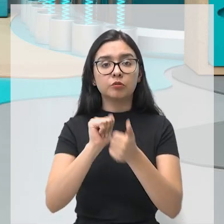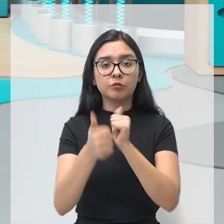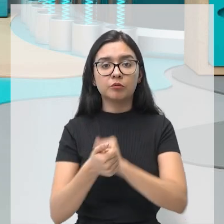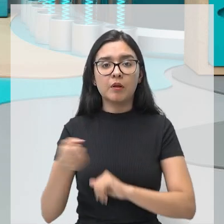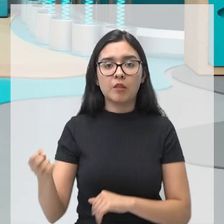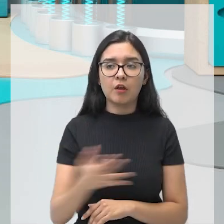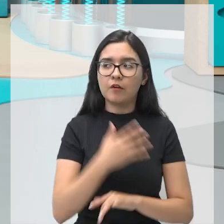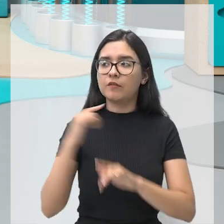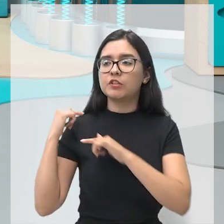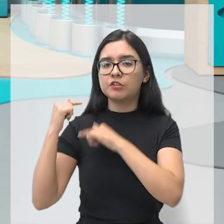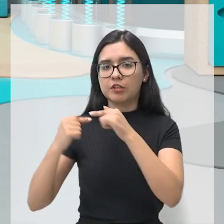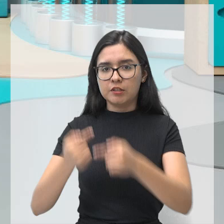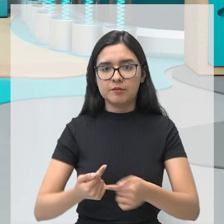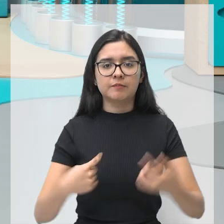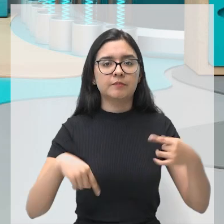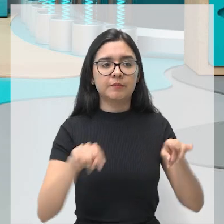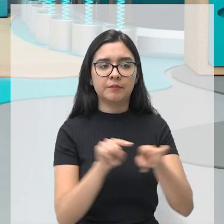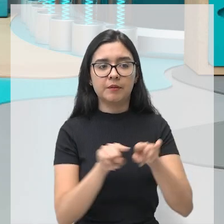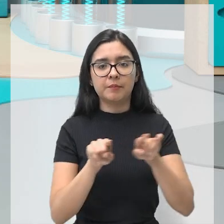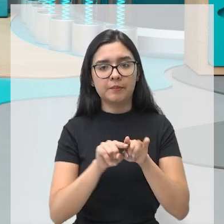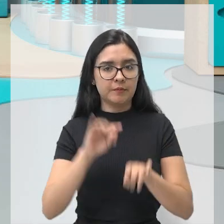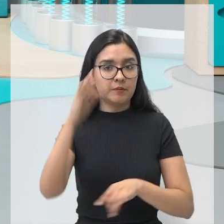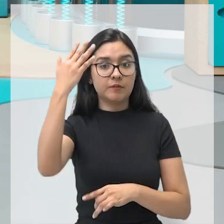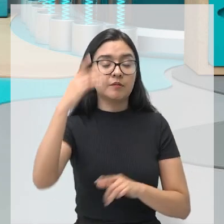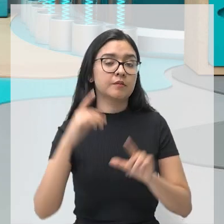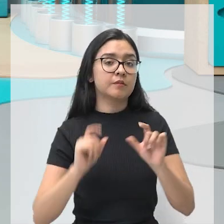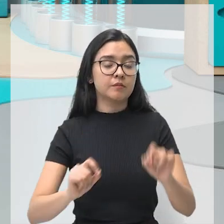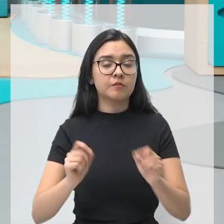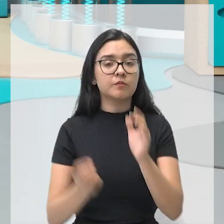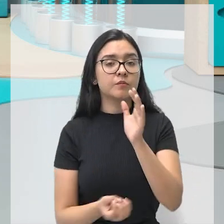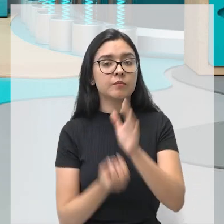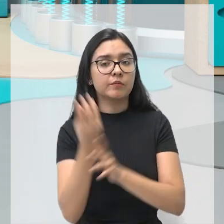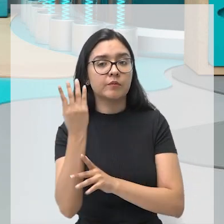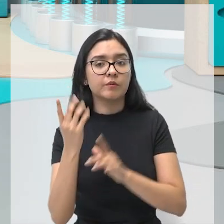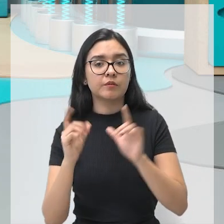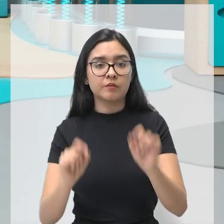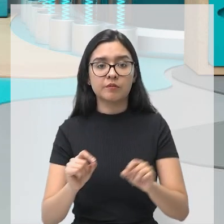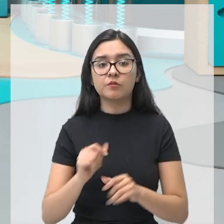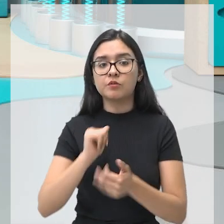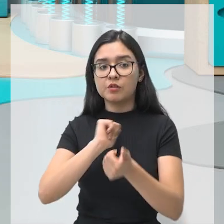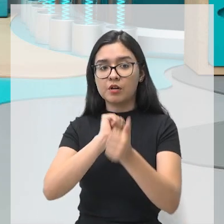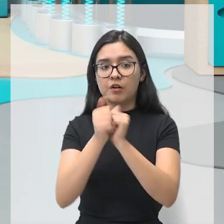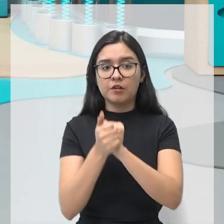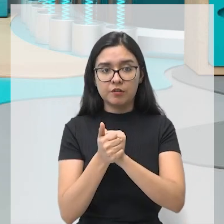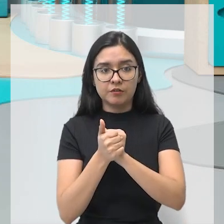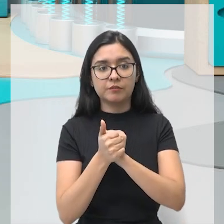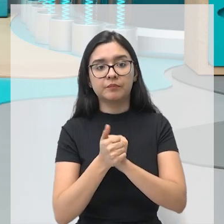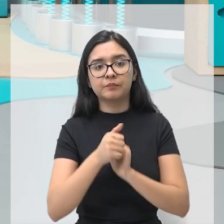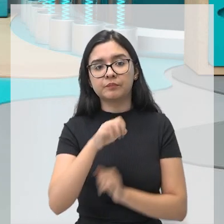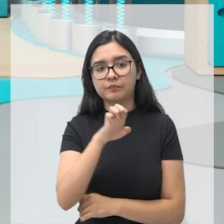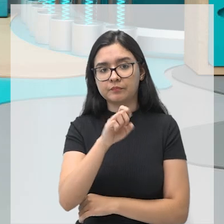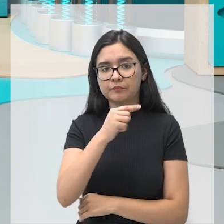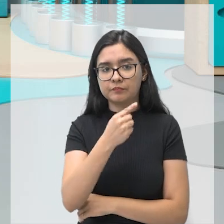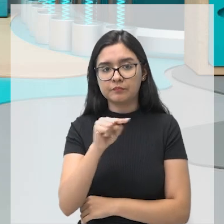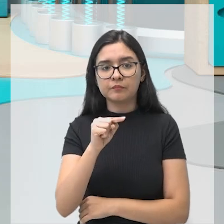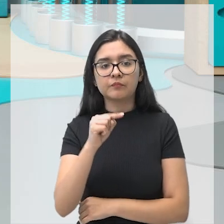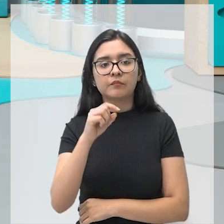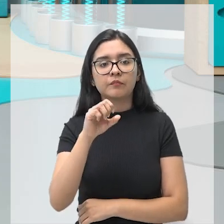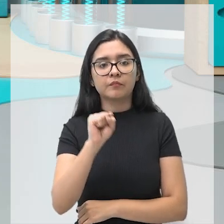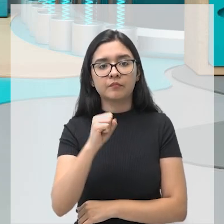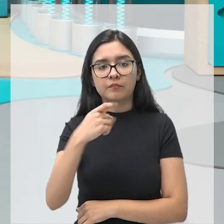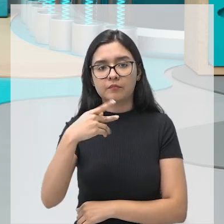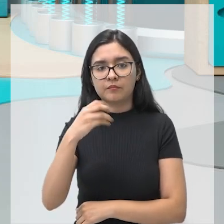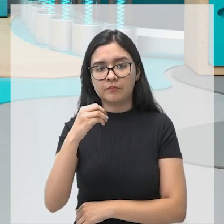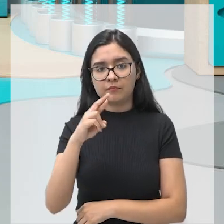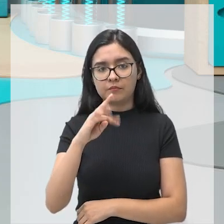geração. Isso também ocasionou o desenvolvimento, o surgimento dos esportes, olha só, os esportes ou esportes eletrônicos,